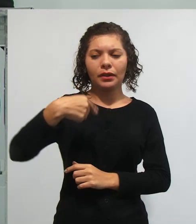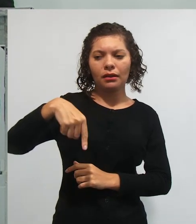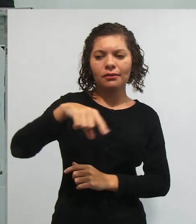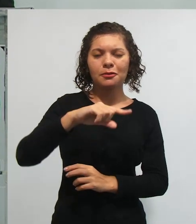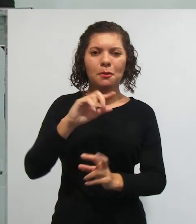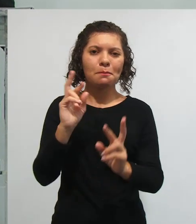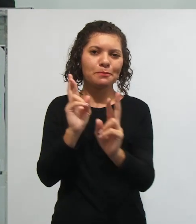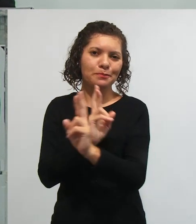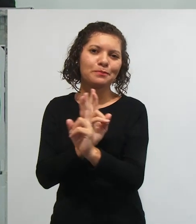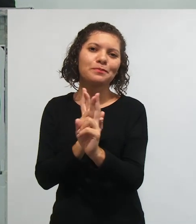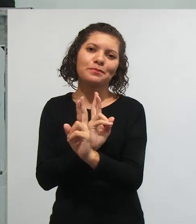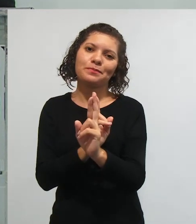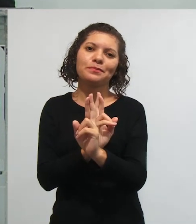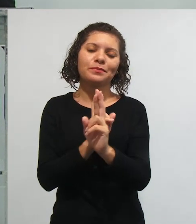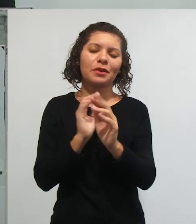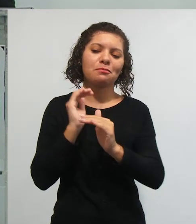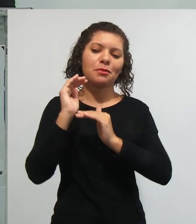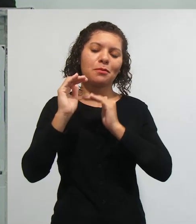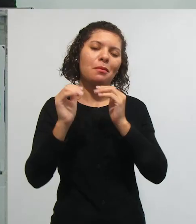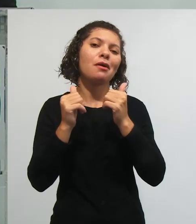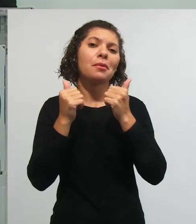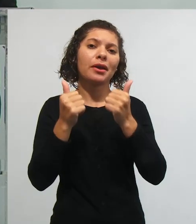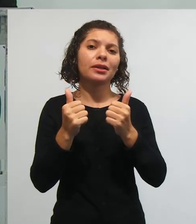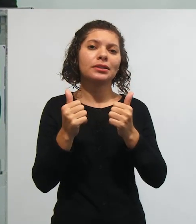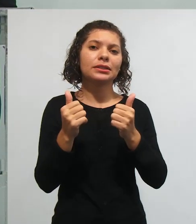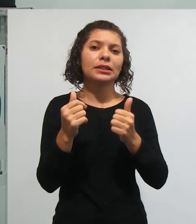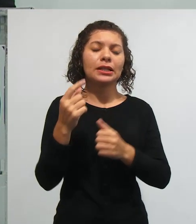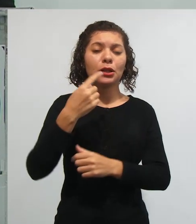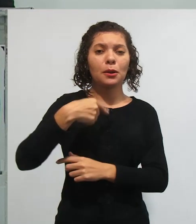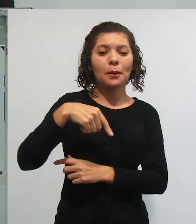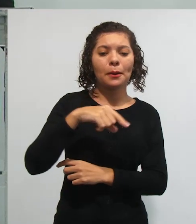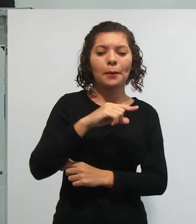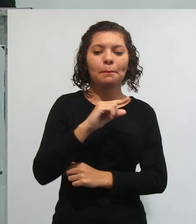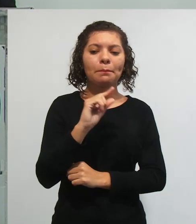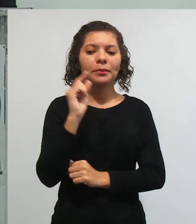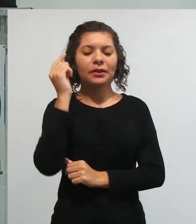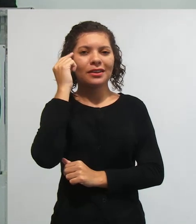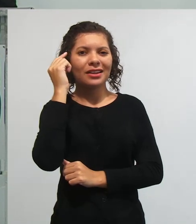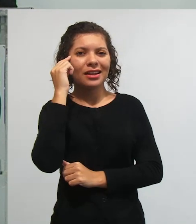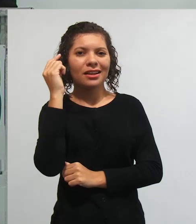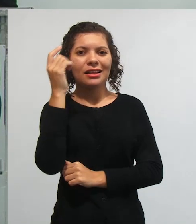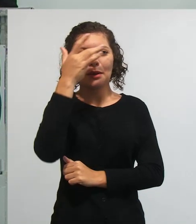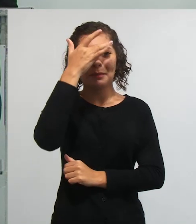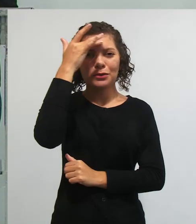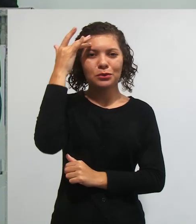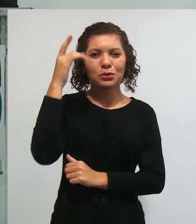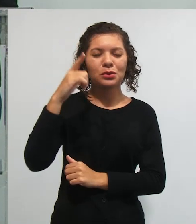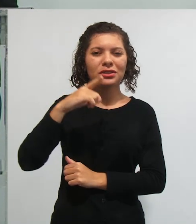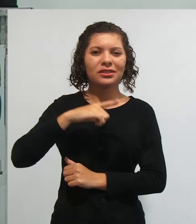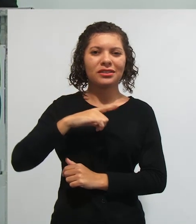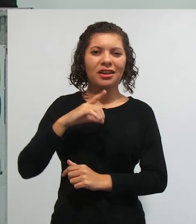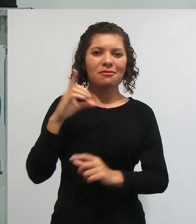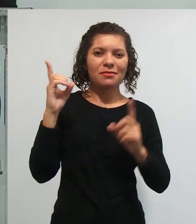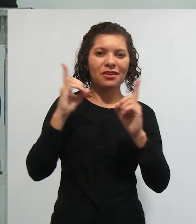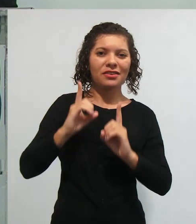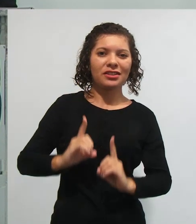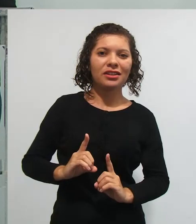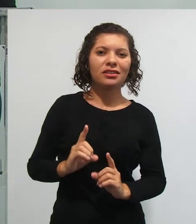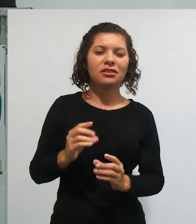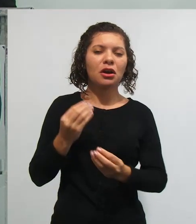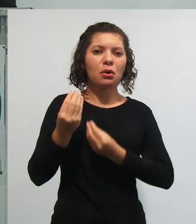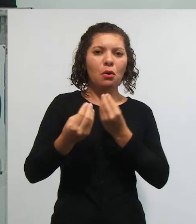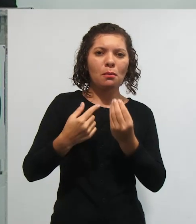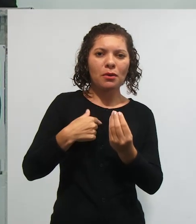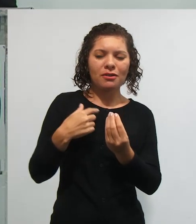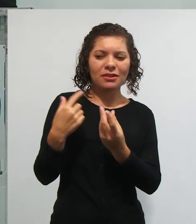construir as nossas relações eh nós precisamos falar das pessoas que possuem deficiência como eu vou